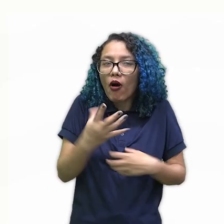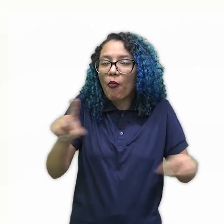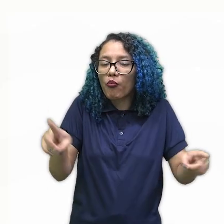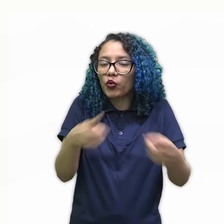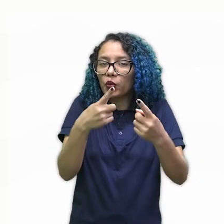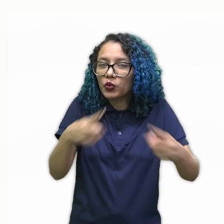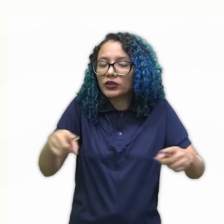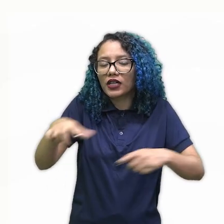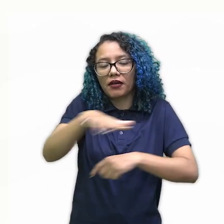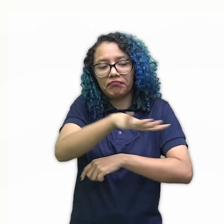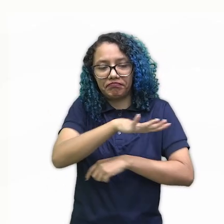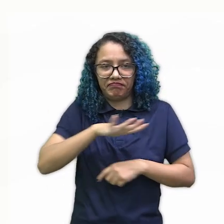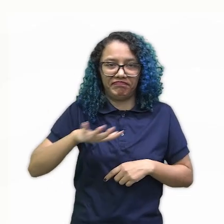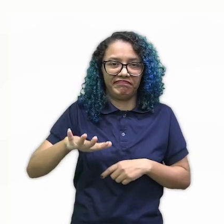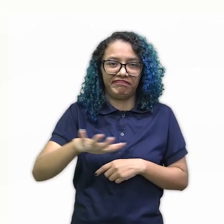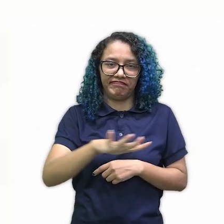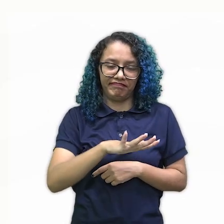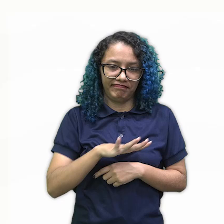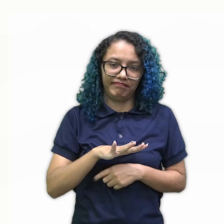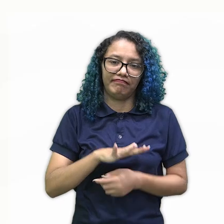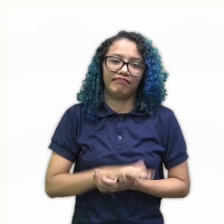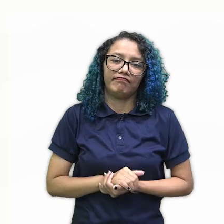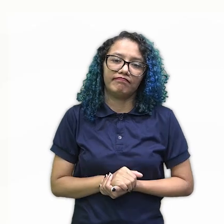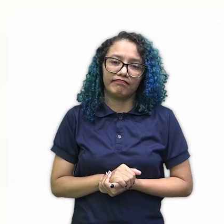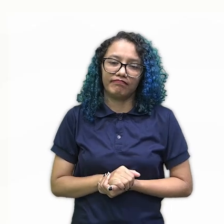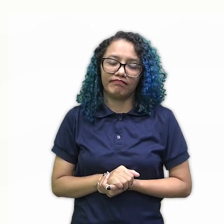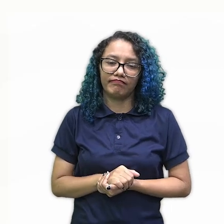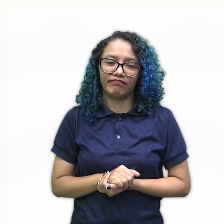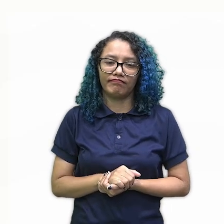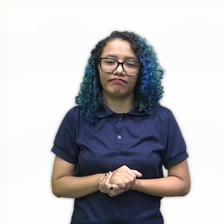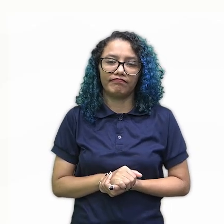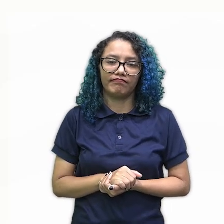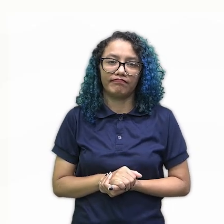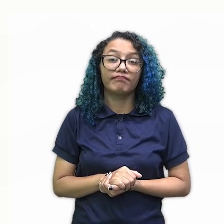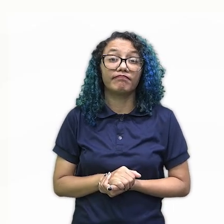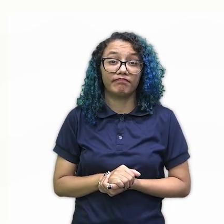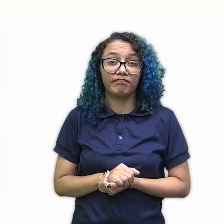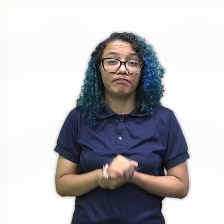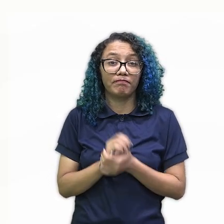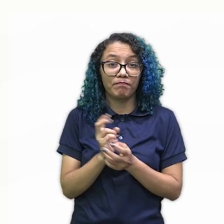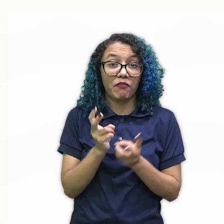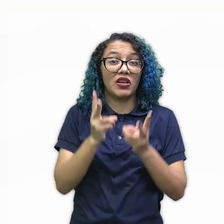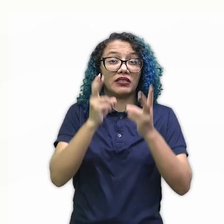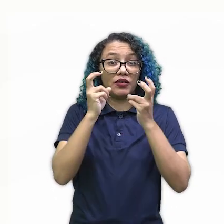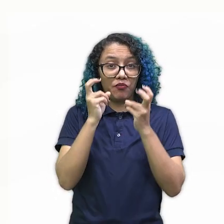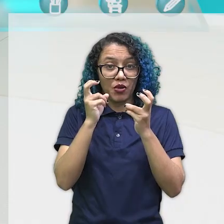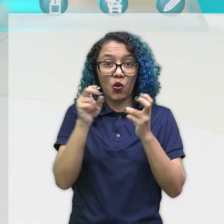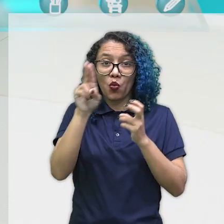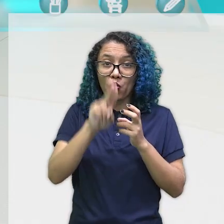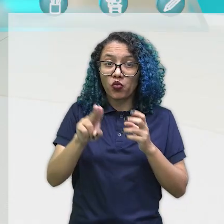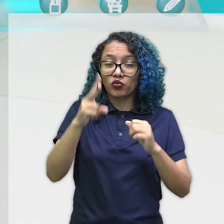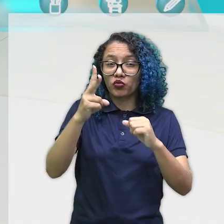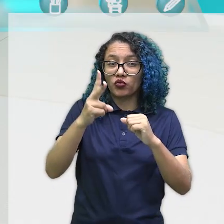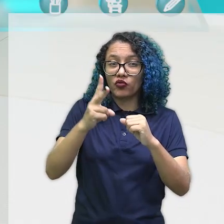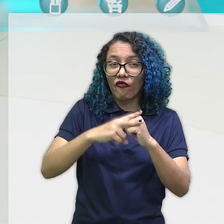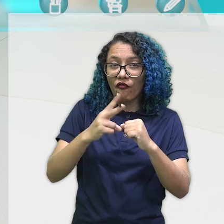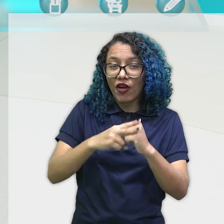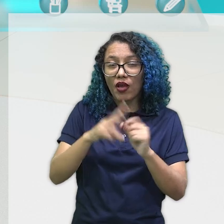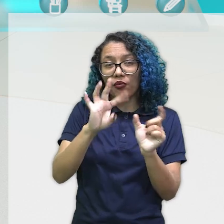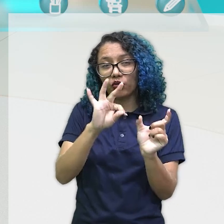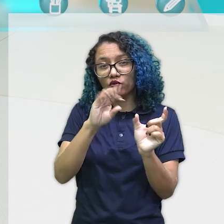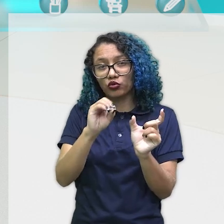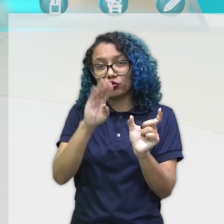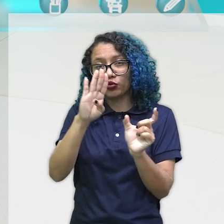aí usando o passado do verbo to be, mais um verbo com ing para dar essa impressão aí. A